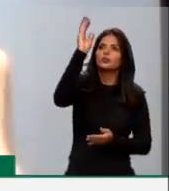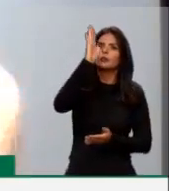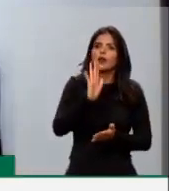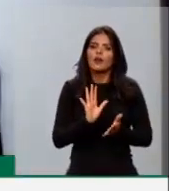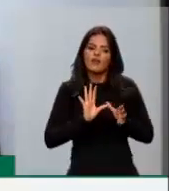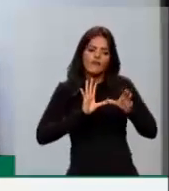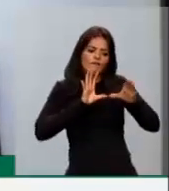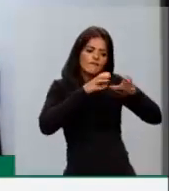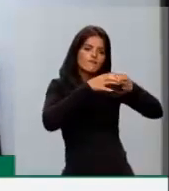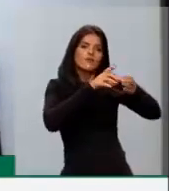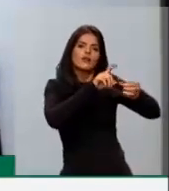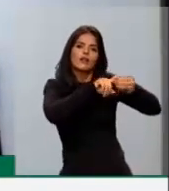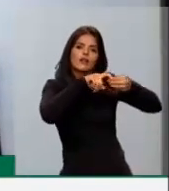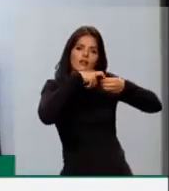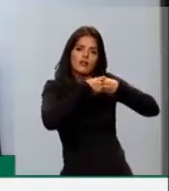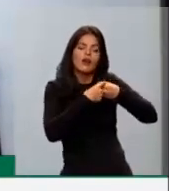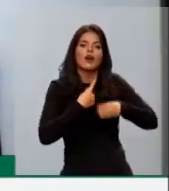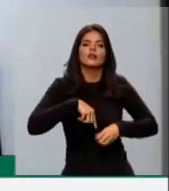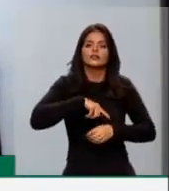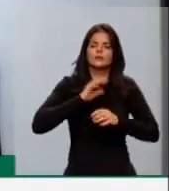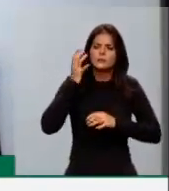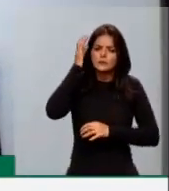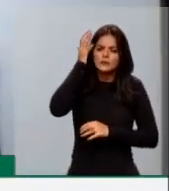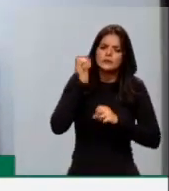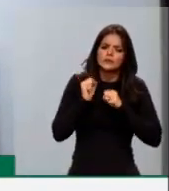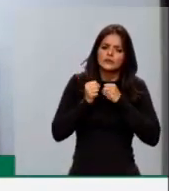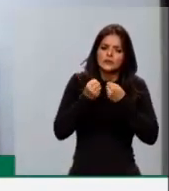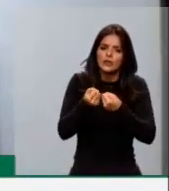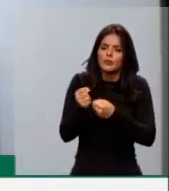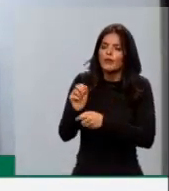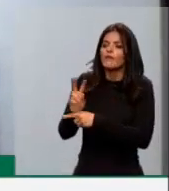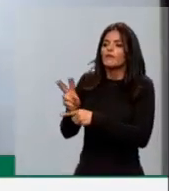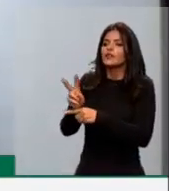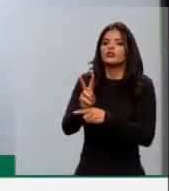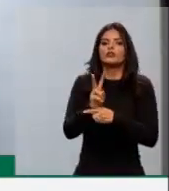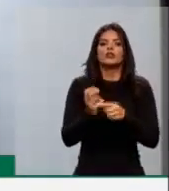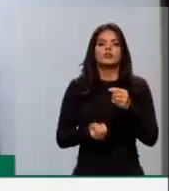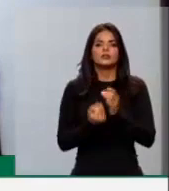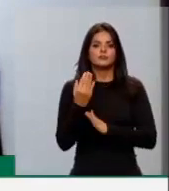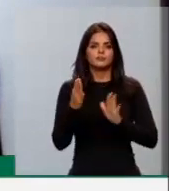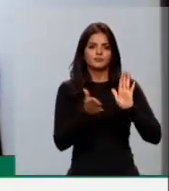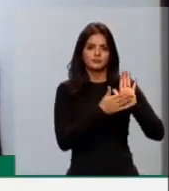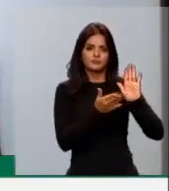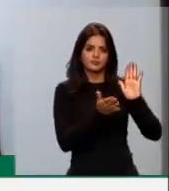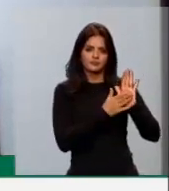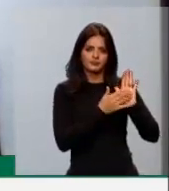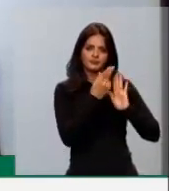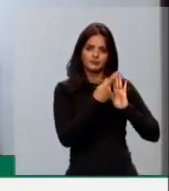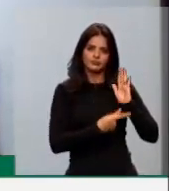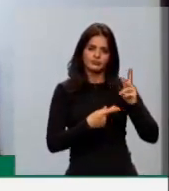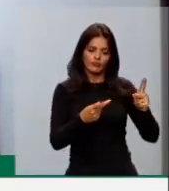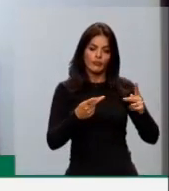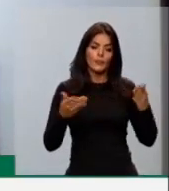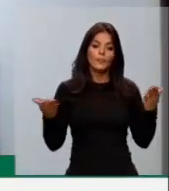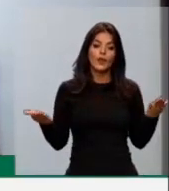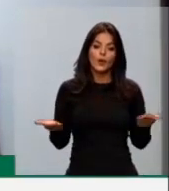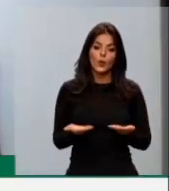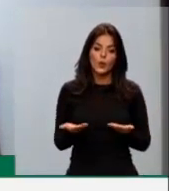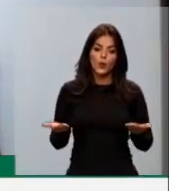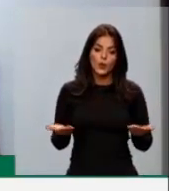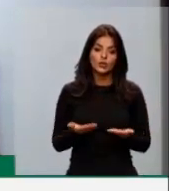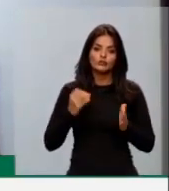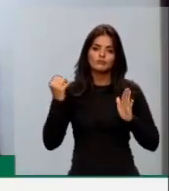para dar conta da vigilância da implementação da política. Hoje, né, marca um